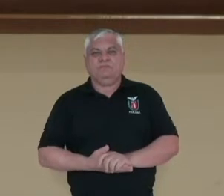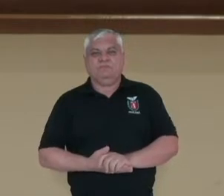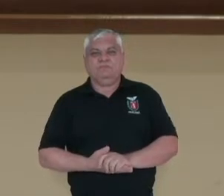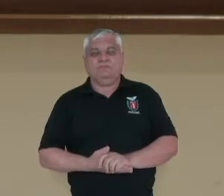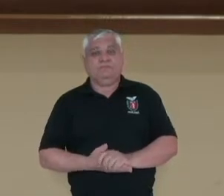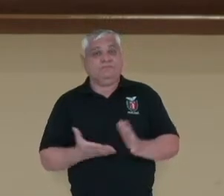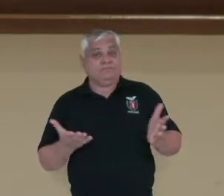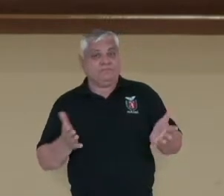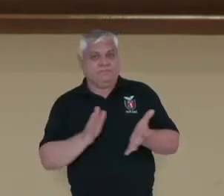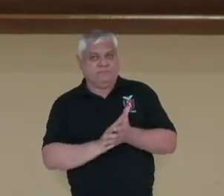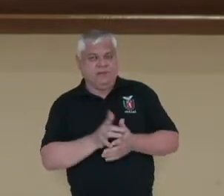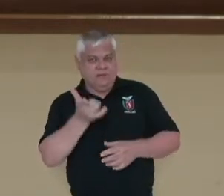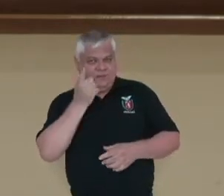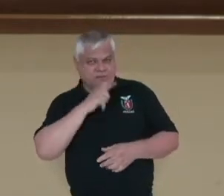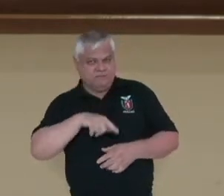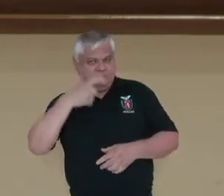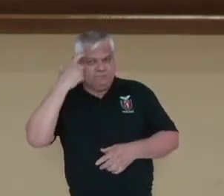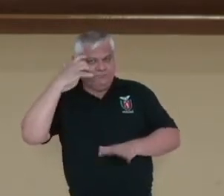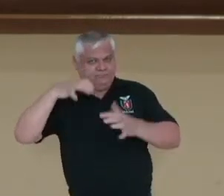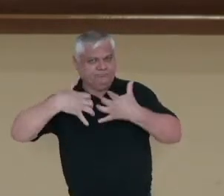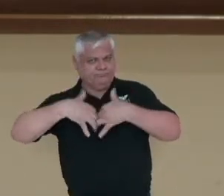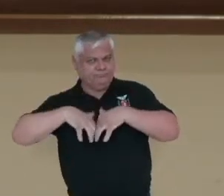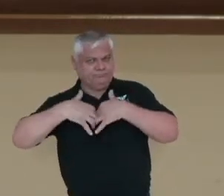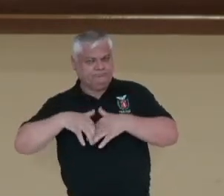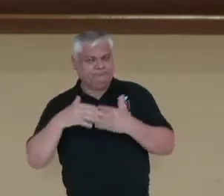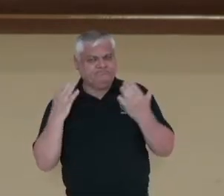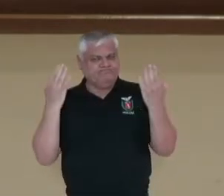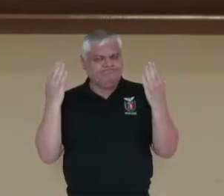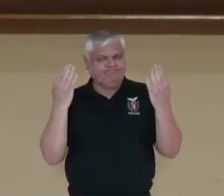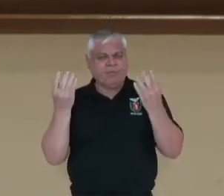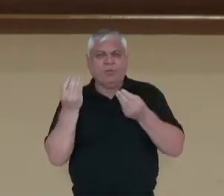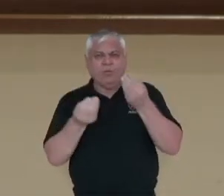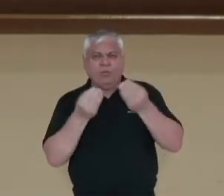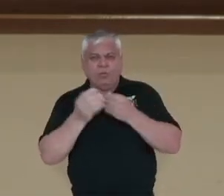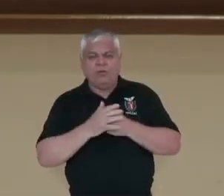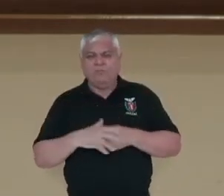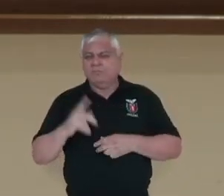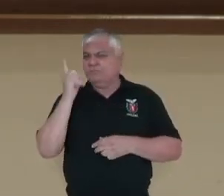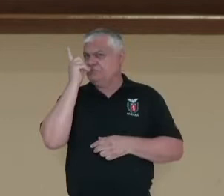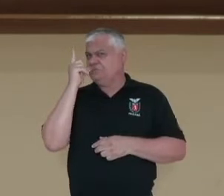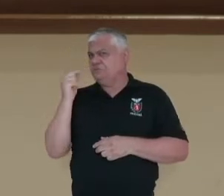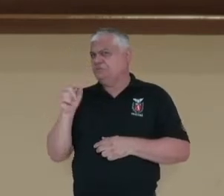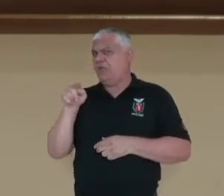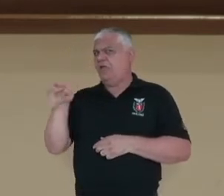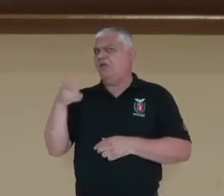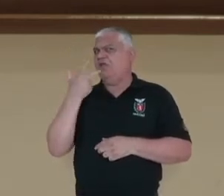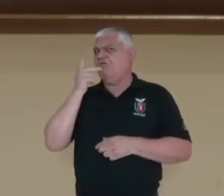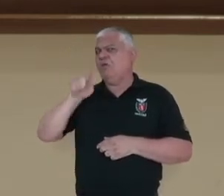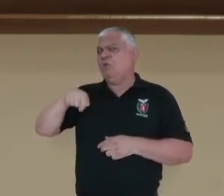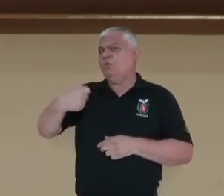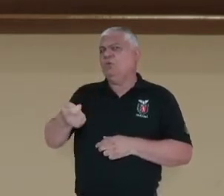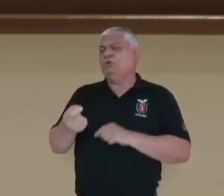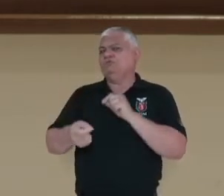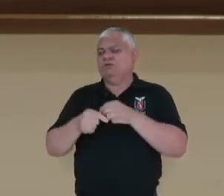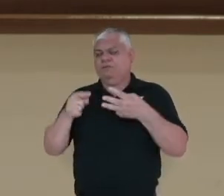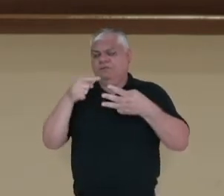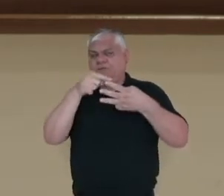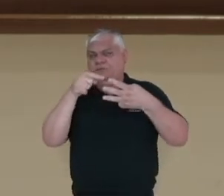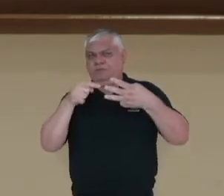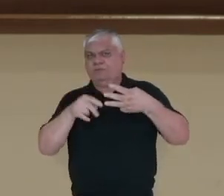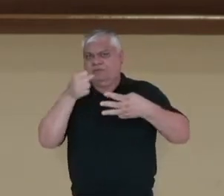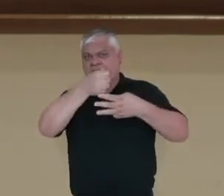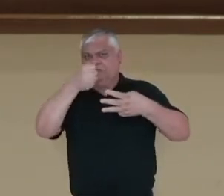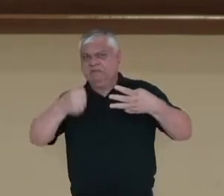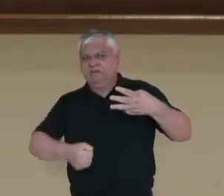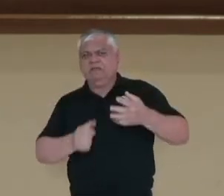E aí, pessoal, conseguiram pensar, então analisaram a citação do Montesquieu quando ele se refere a esse homem,